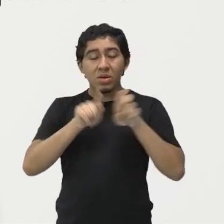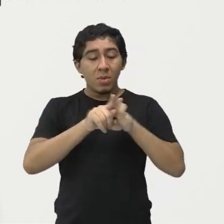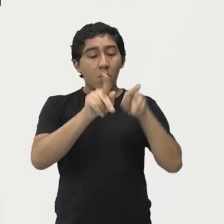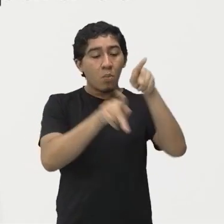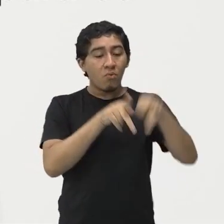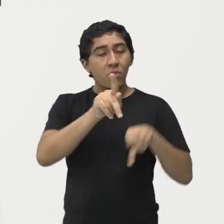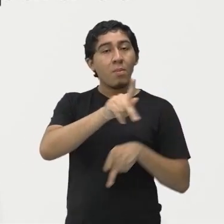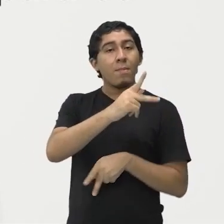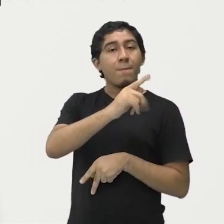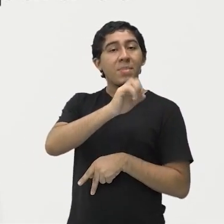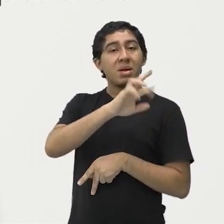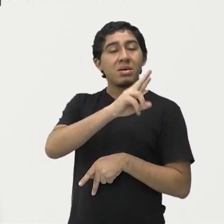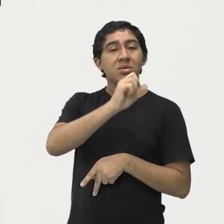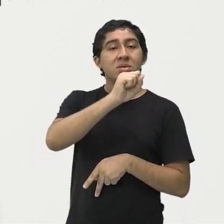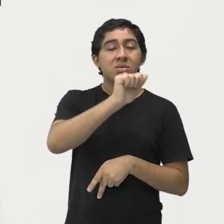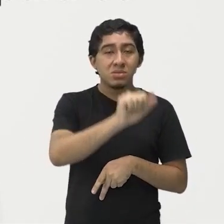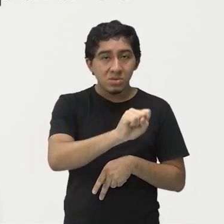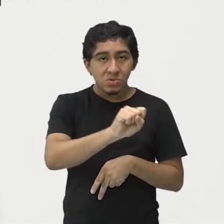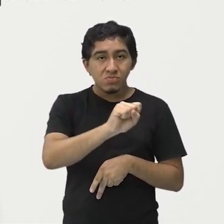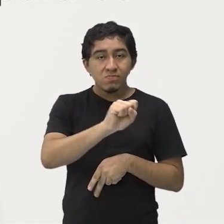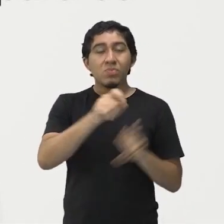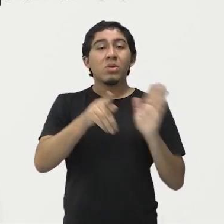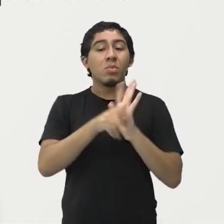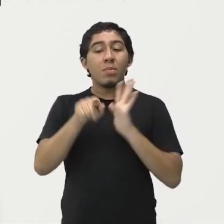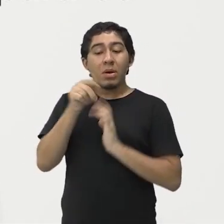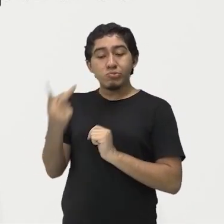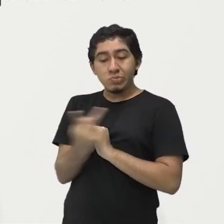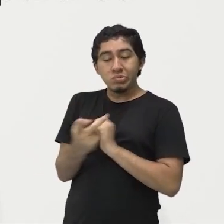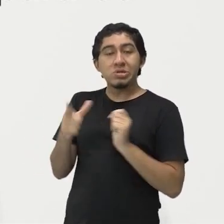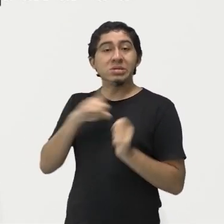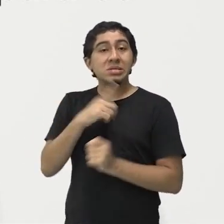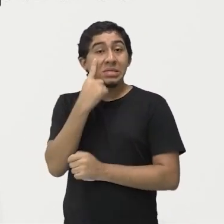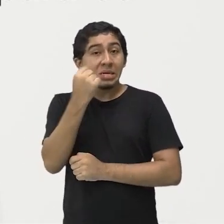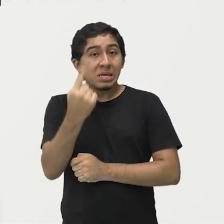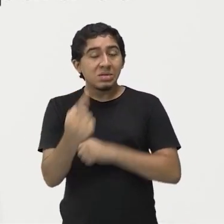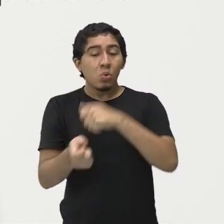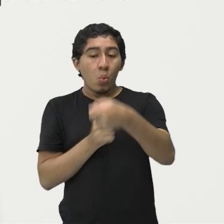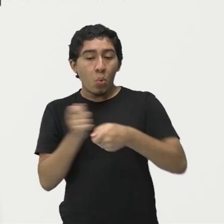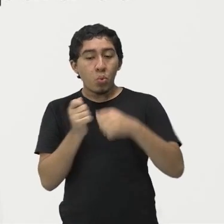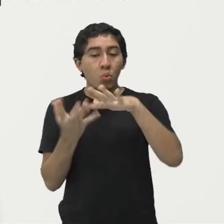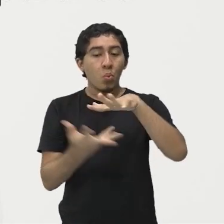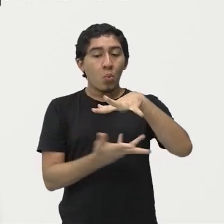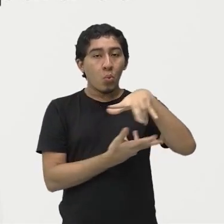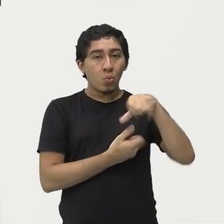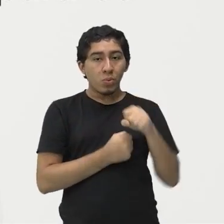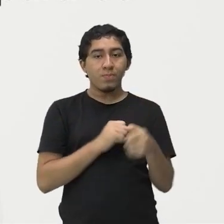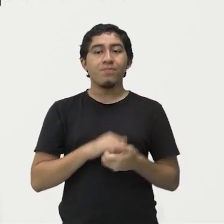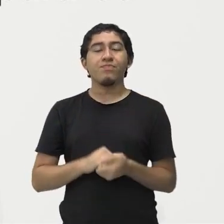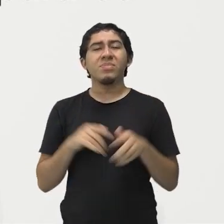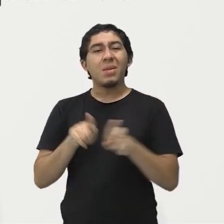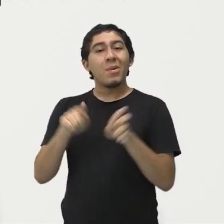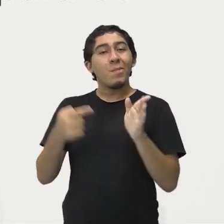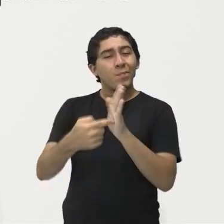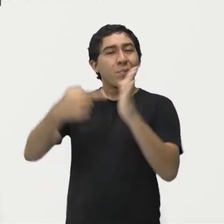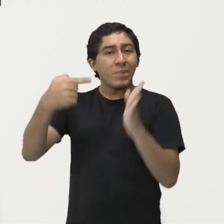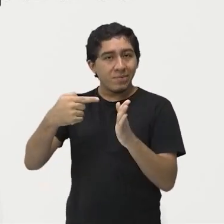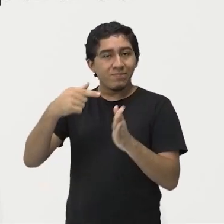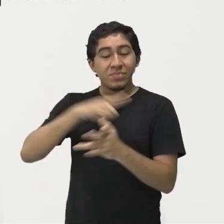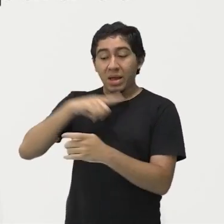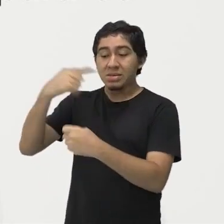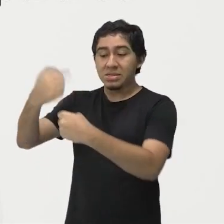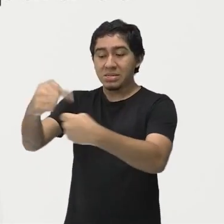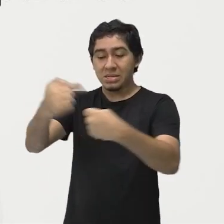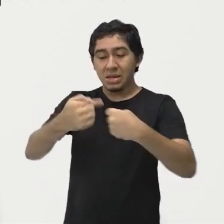mundo antigo. Nós vamos ver pela primeira vez na história grega as cidades-estados se unirem